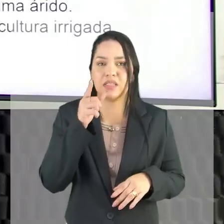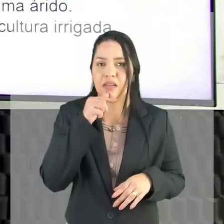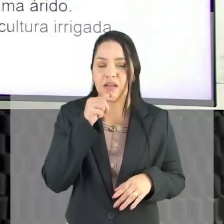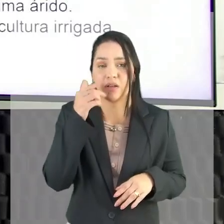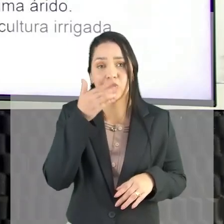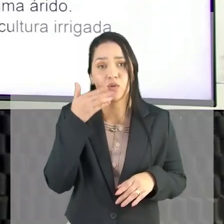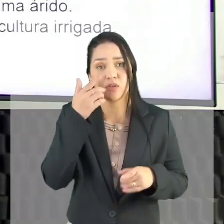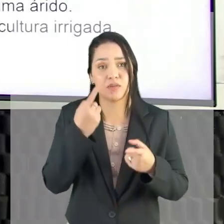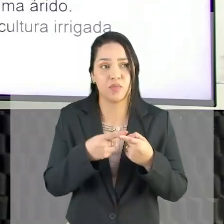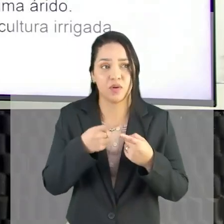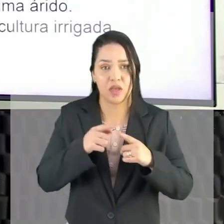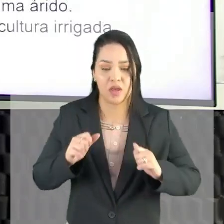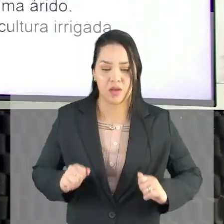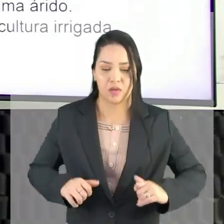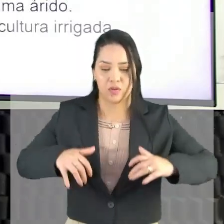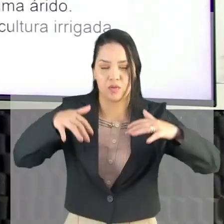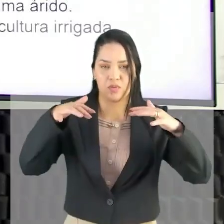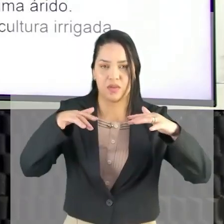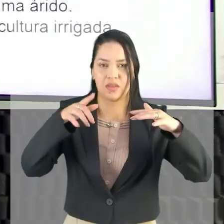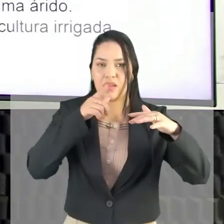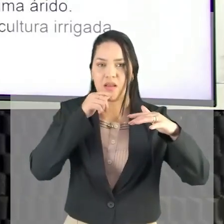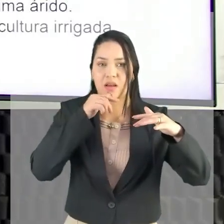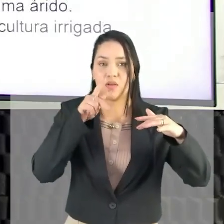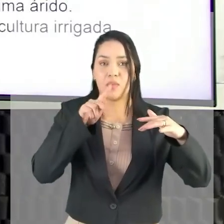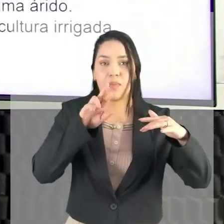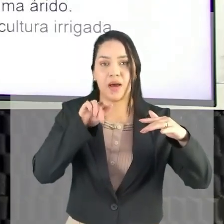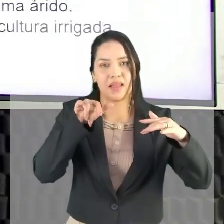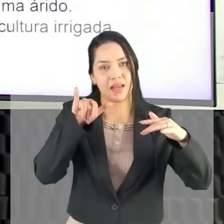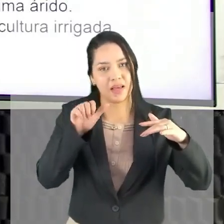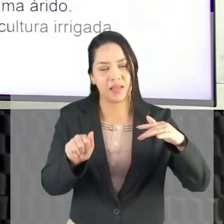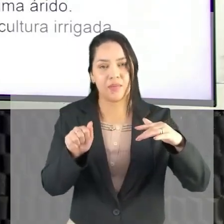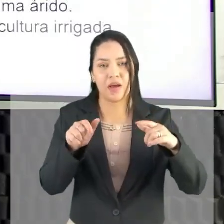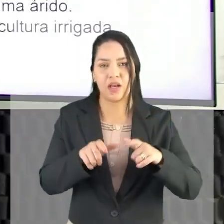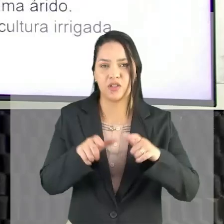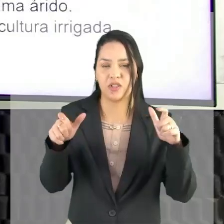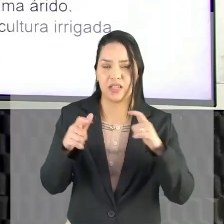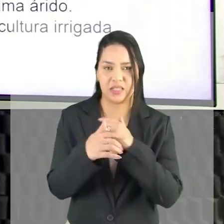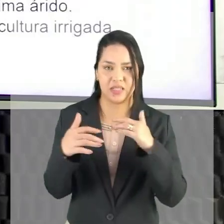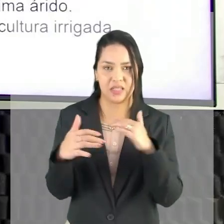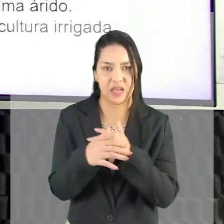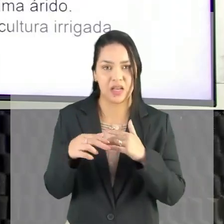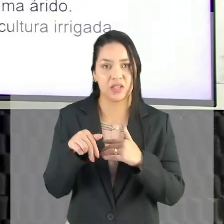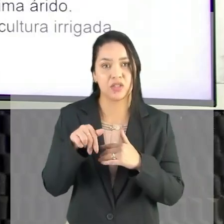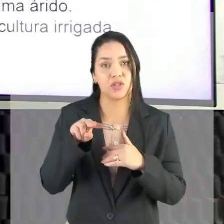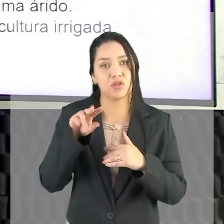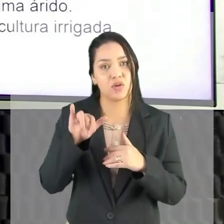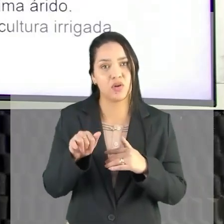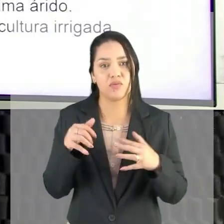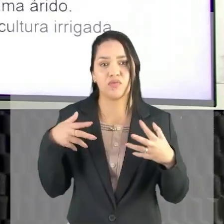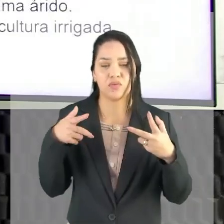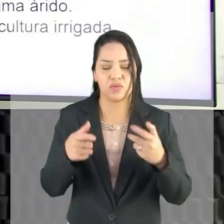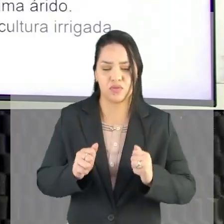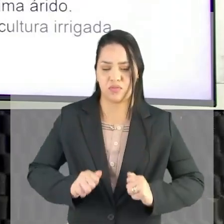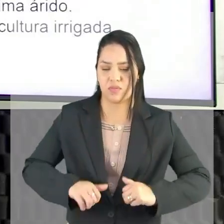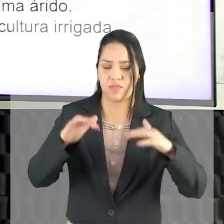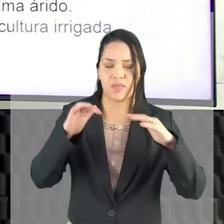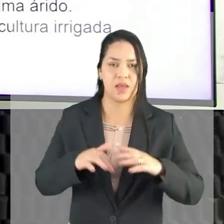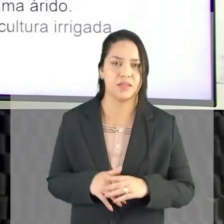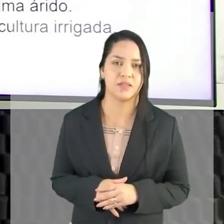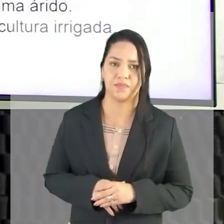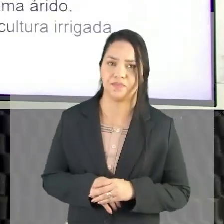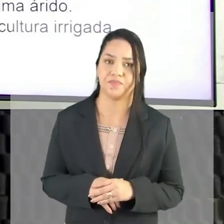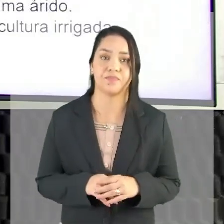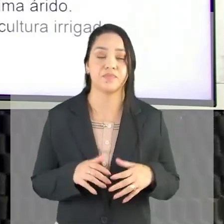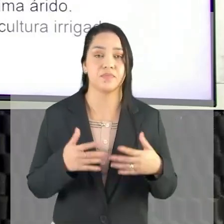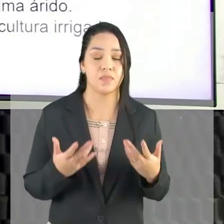doce. Porque com a subida das águas do rio Parnaíba, a antiga cidade de Nova York foi completamente submersa.